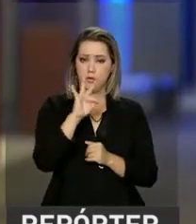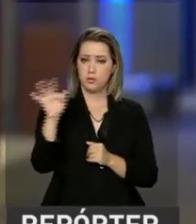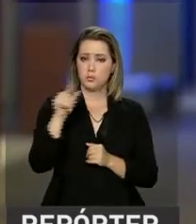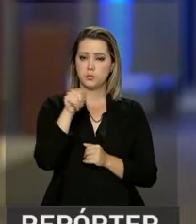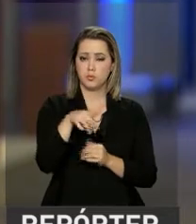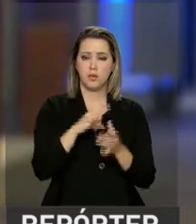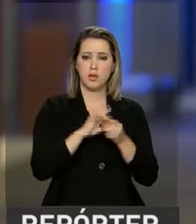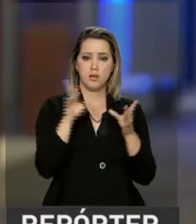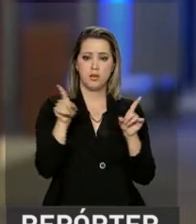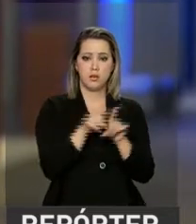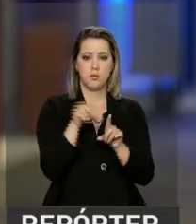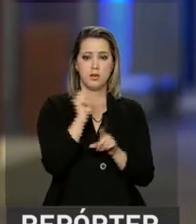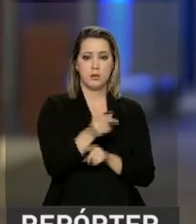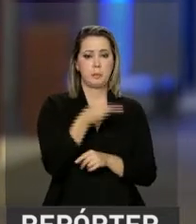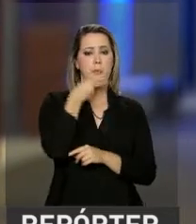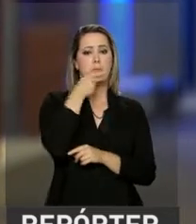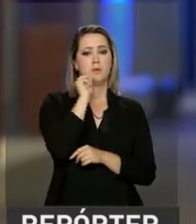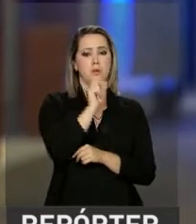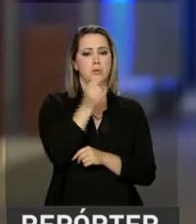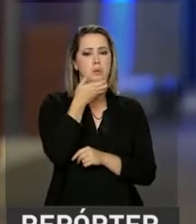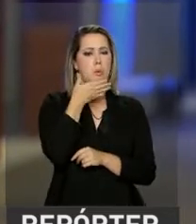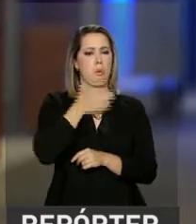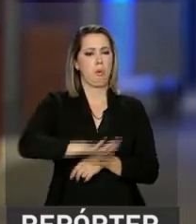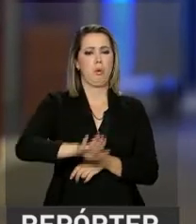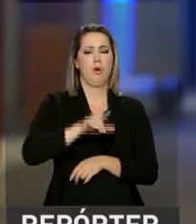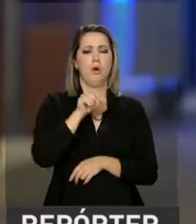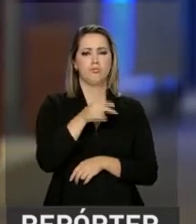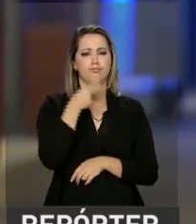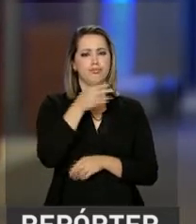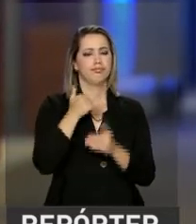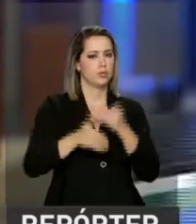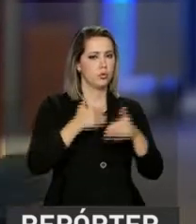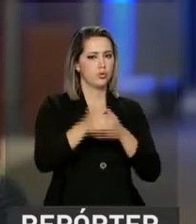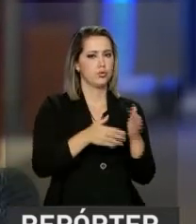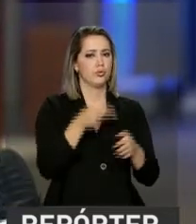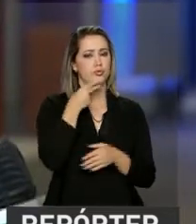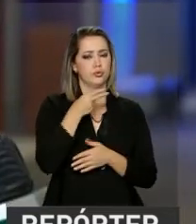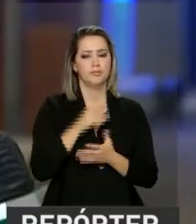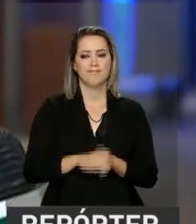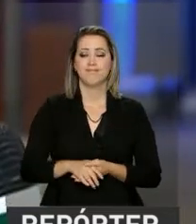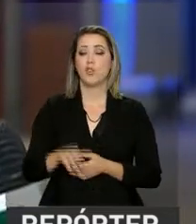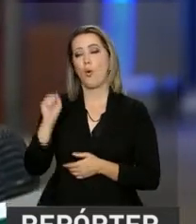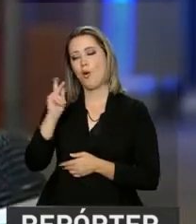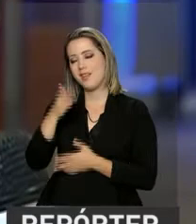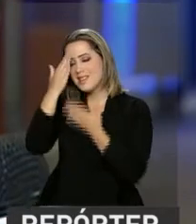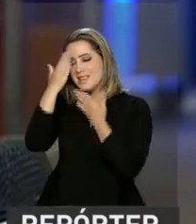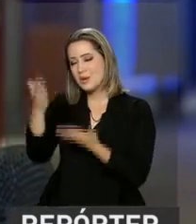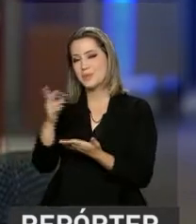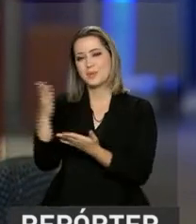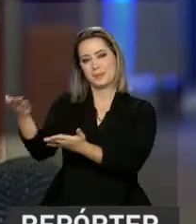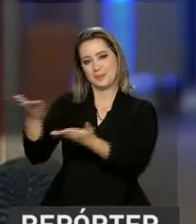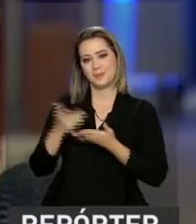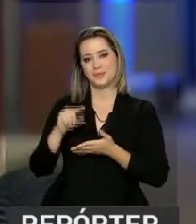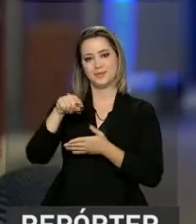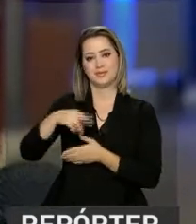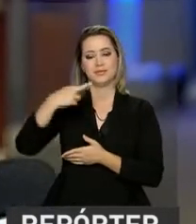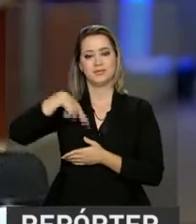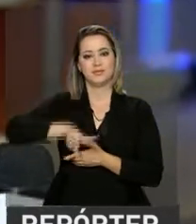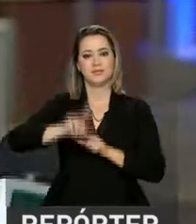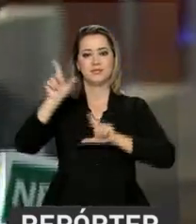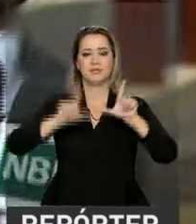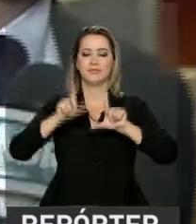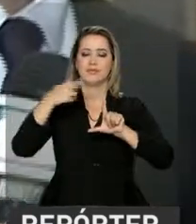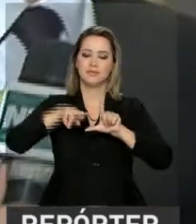os jovens, quando experimentarem o cigarro, não gostem e não continuem fumando. Ok, ministro, muito obrigado pela participação do senhor aqui no